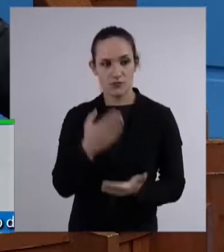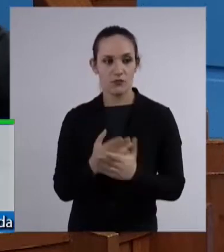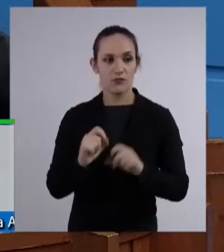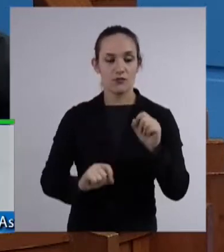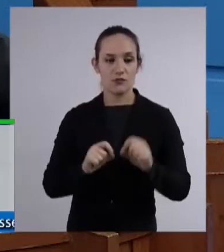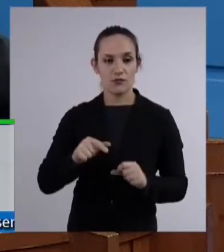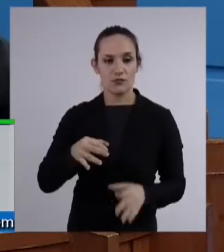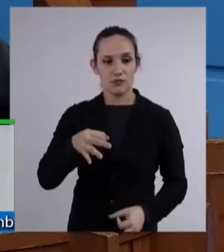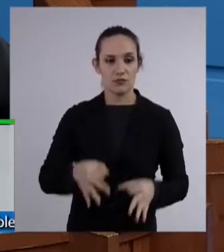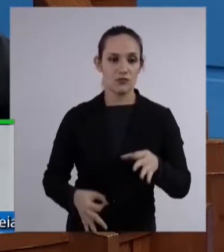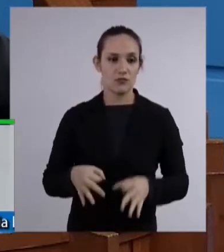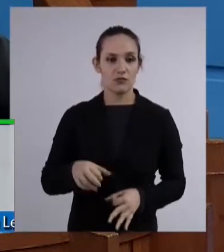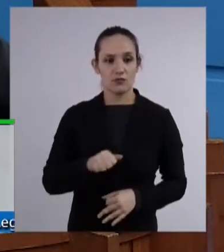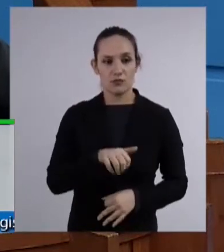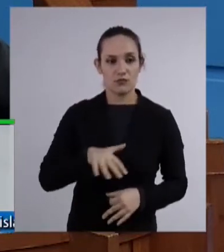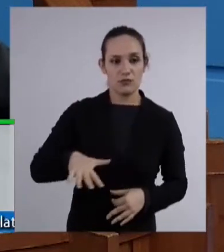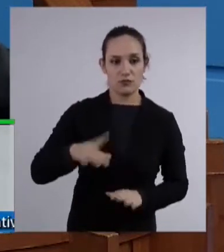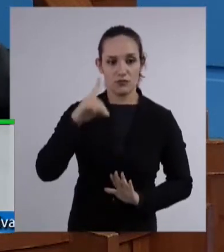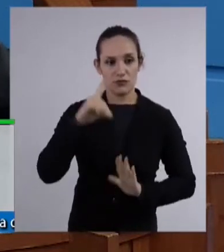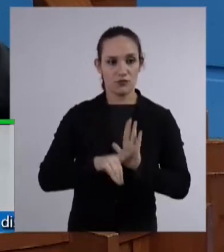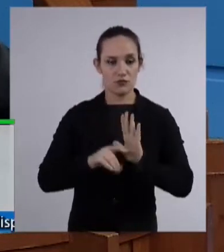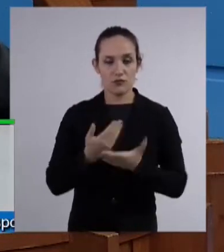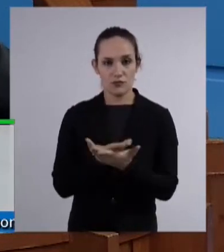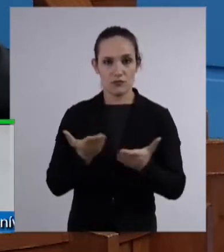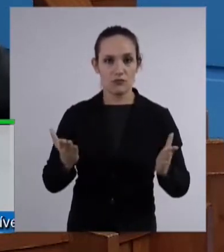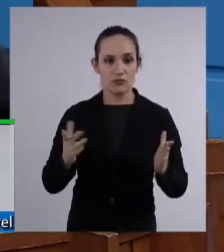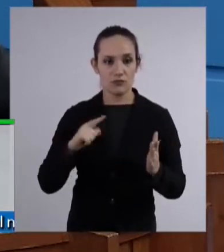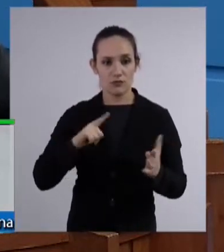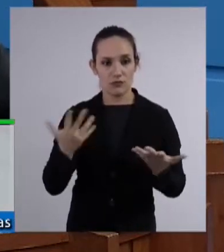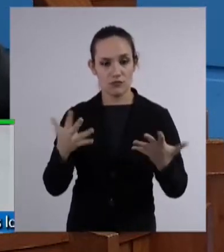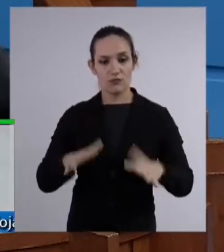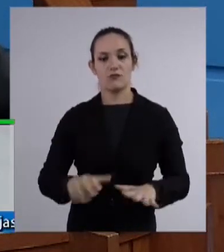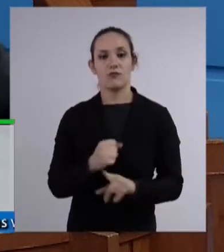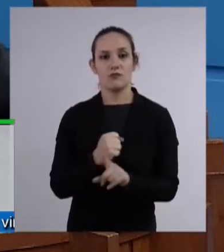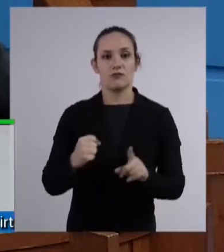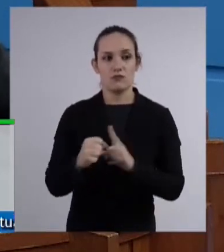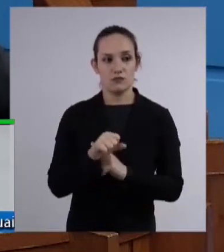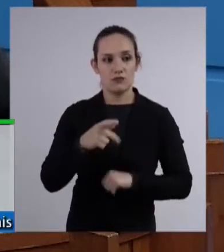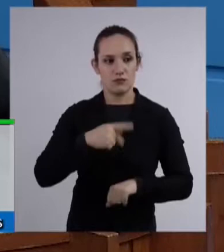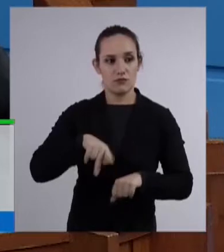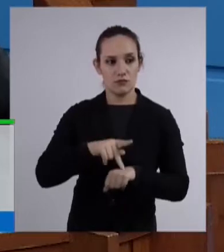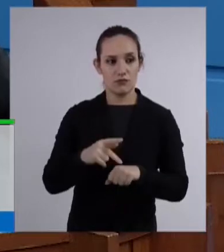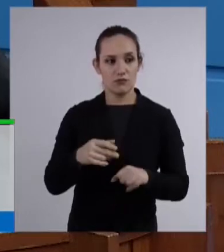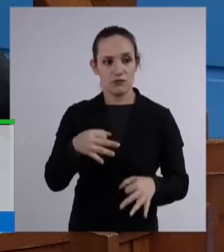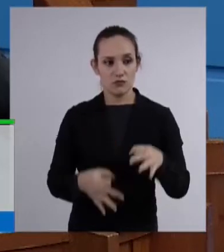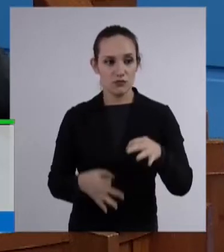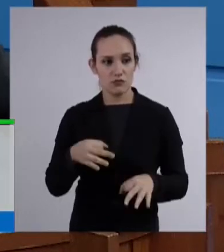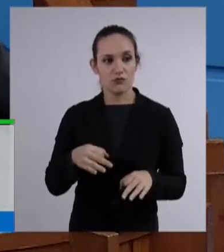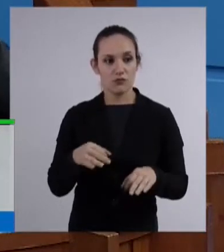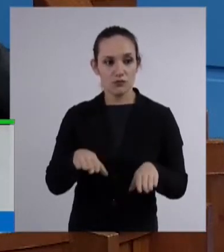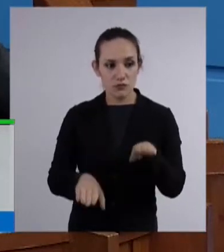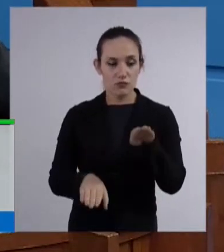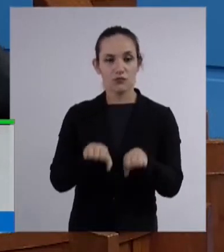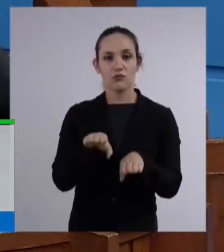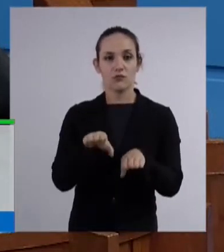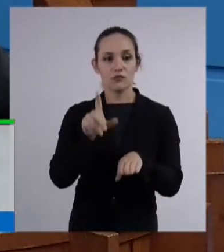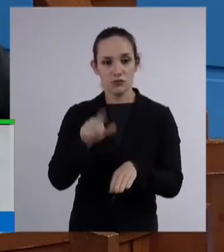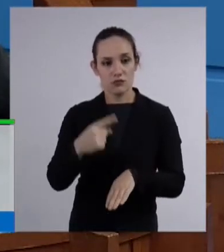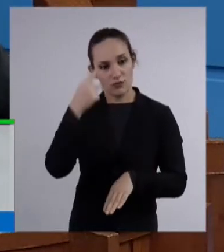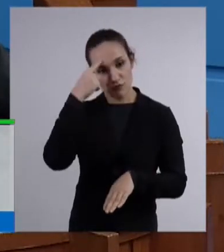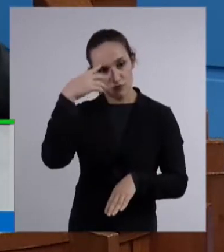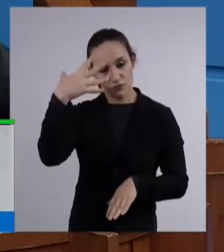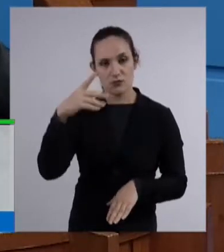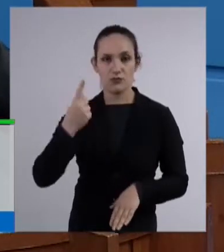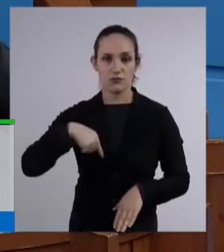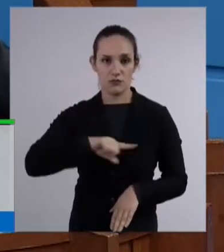justiça social, direito para todos, inclusão social, é um país mais justo, mais igualitário, mais fraterno. Essa é a